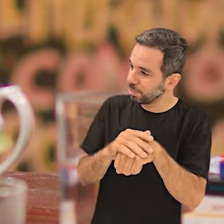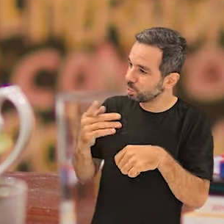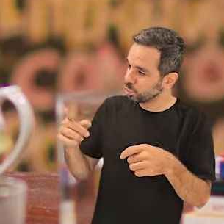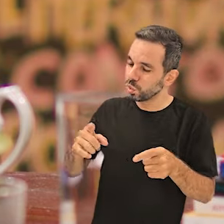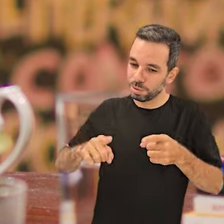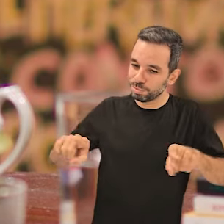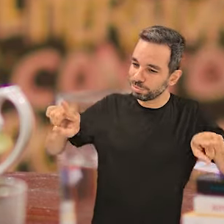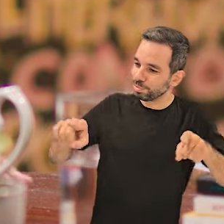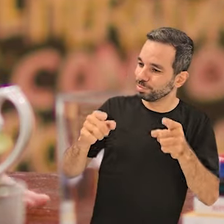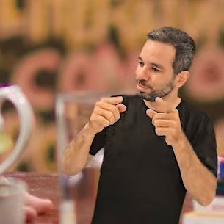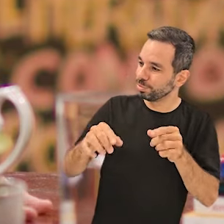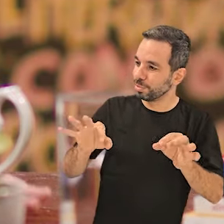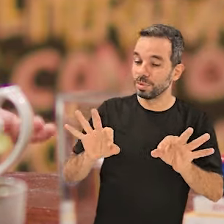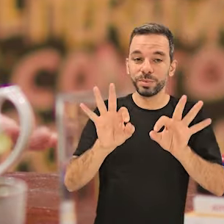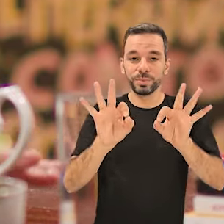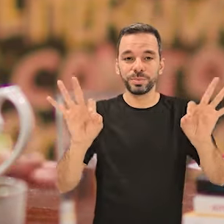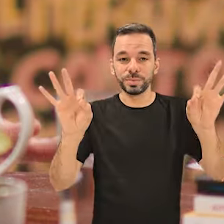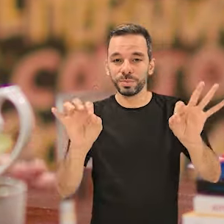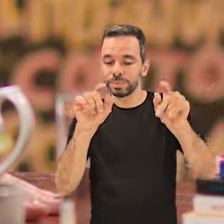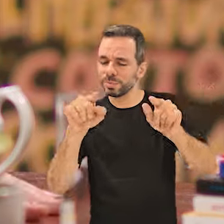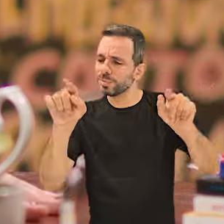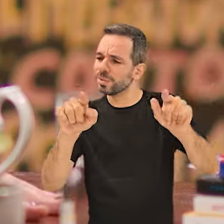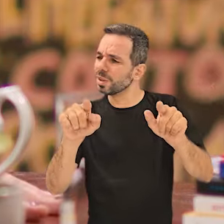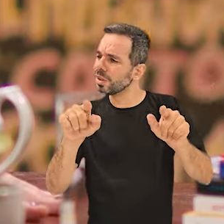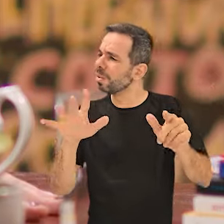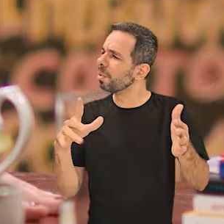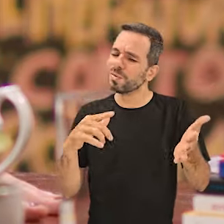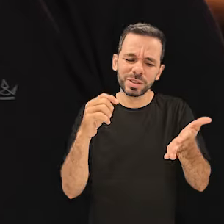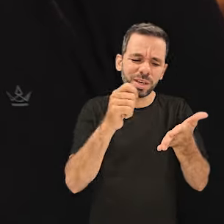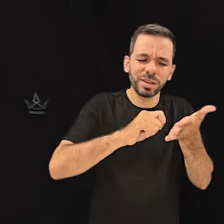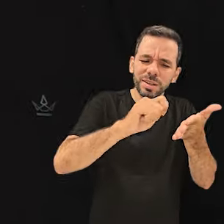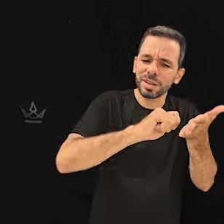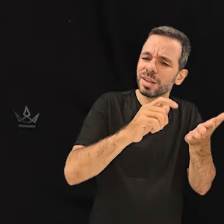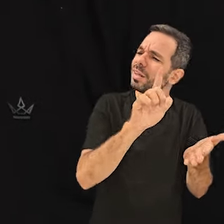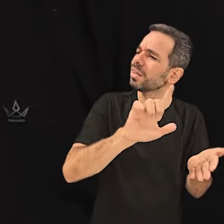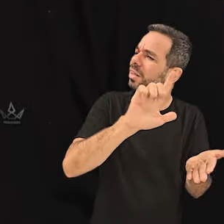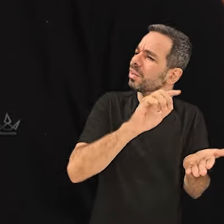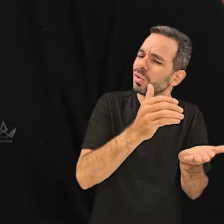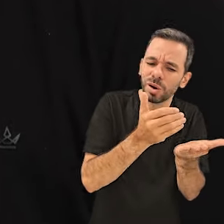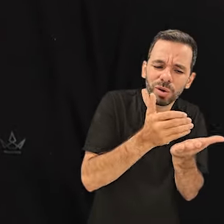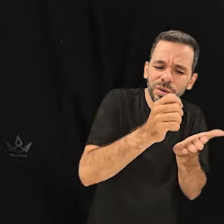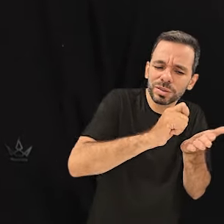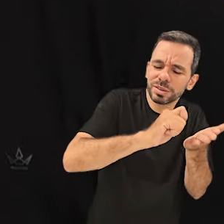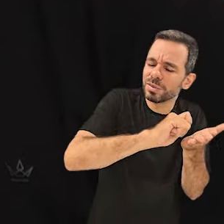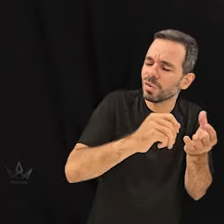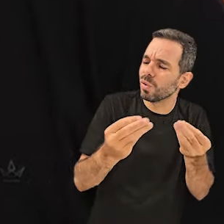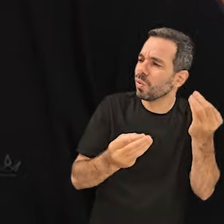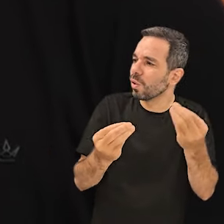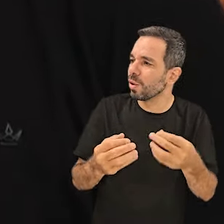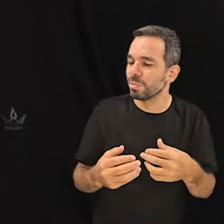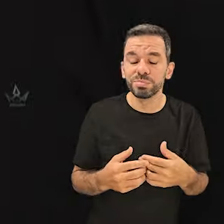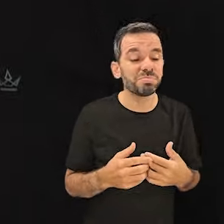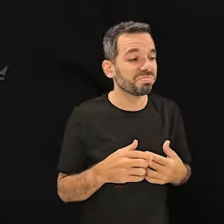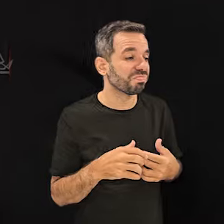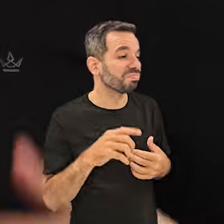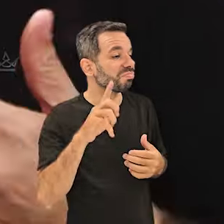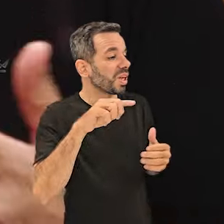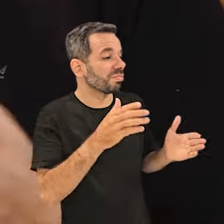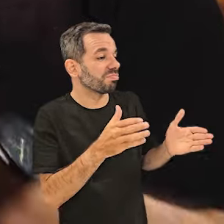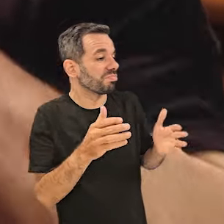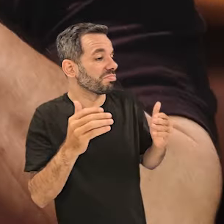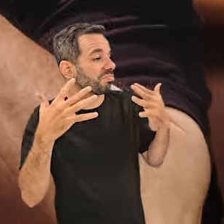música, né? Uhum. Como que a literatura encontrou o maestro? Cara, é assim, é um processo muito natural, porque eu sempre trabalhei